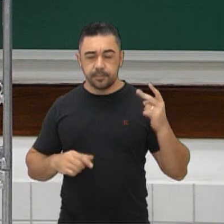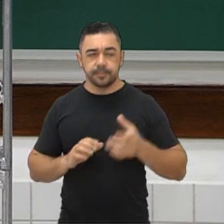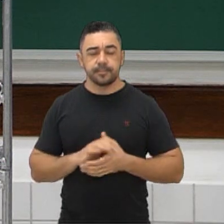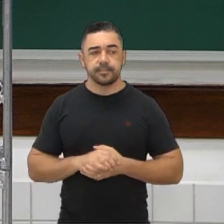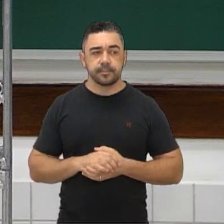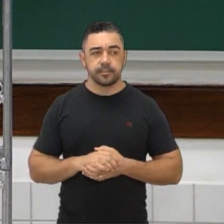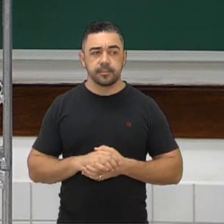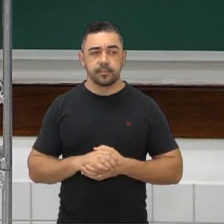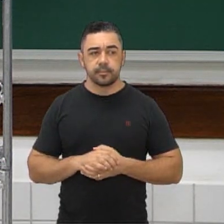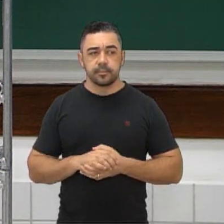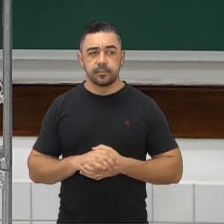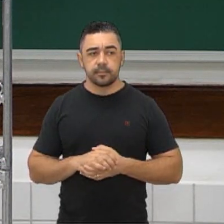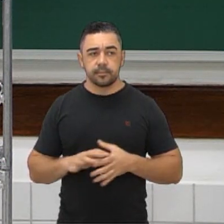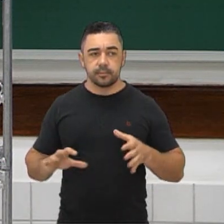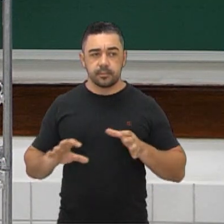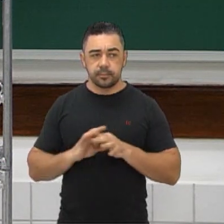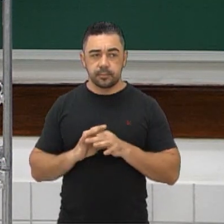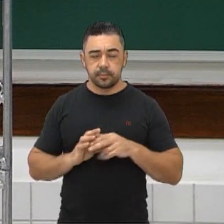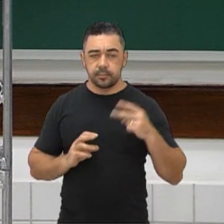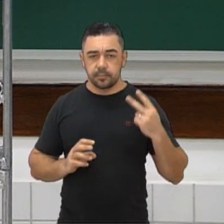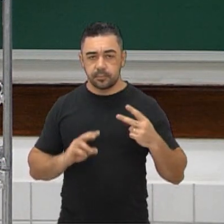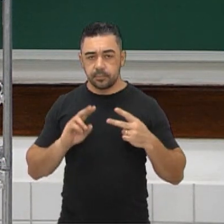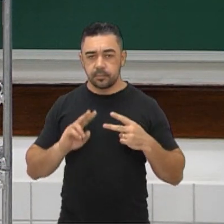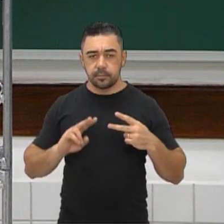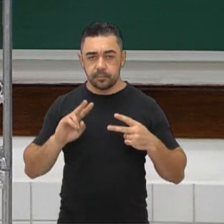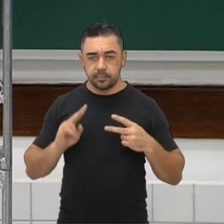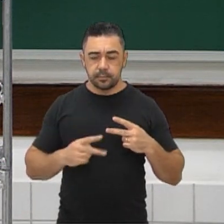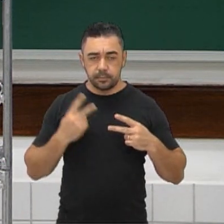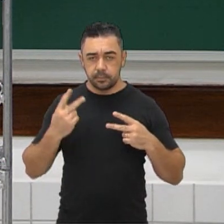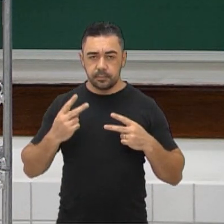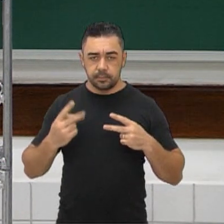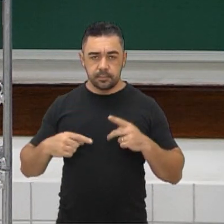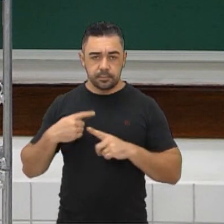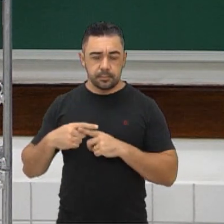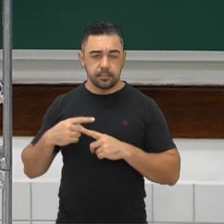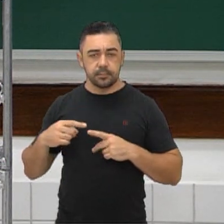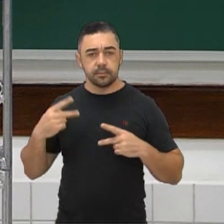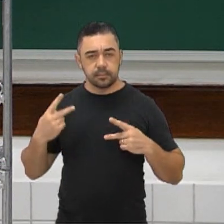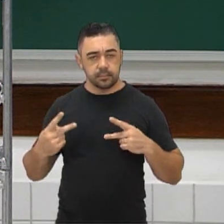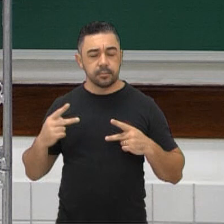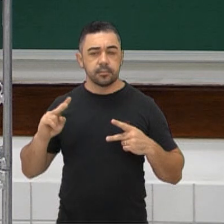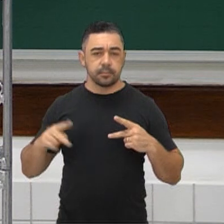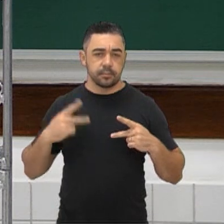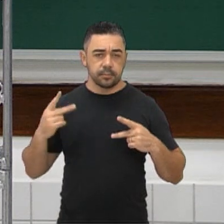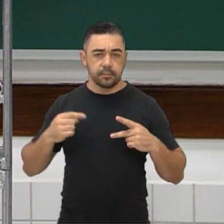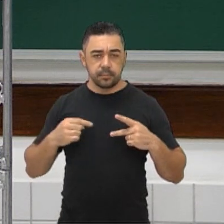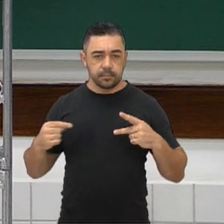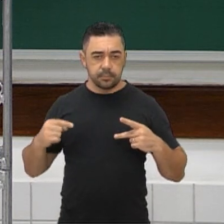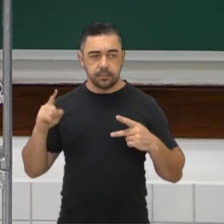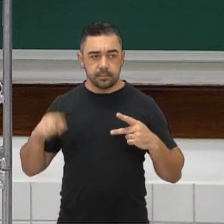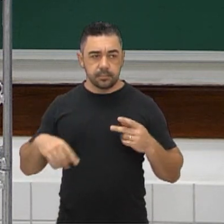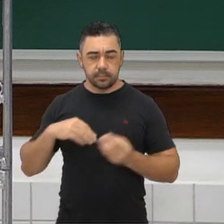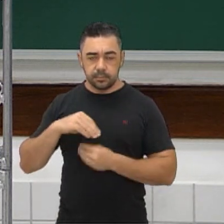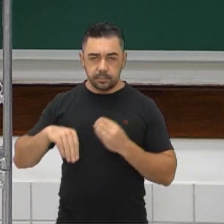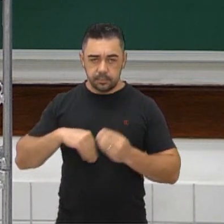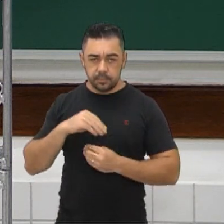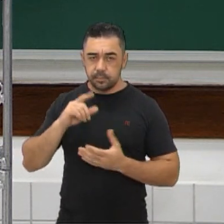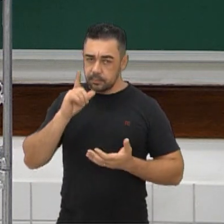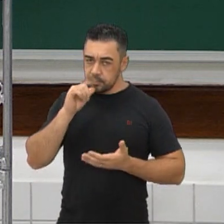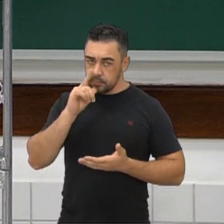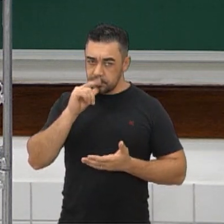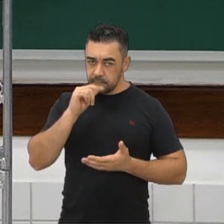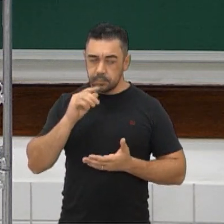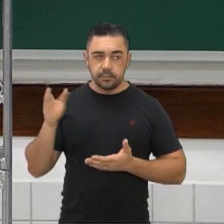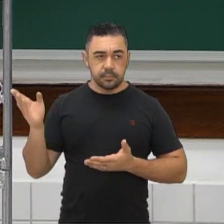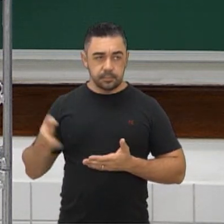outro lado. Essa união aqui de 2H+, com 2OH-, vai formar as moléculas de água, então a